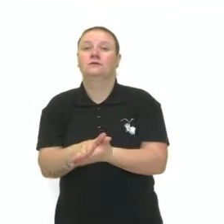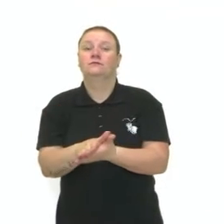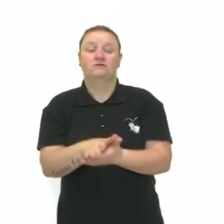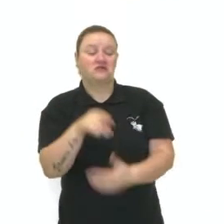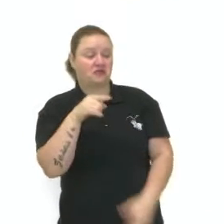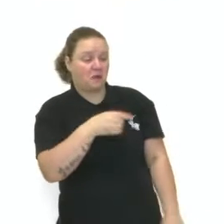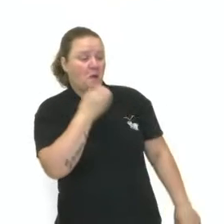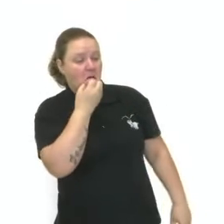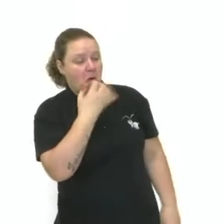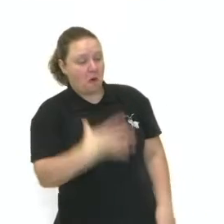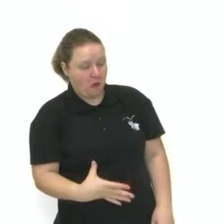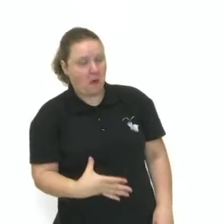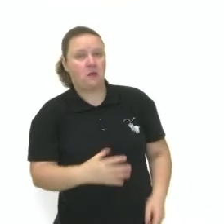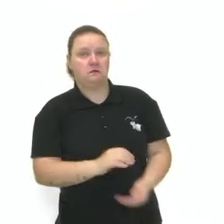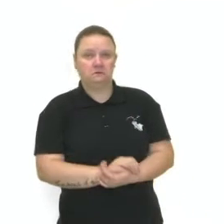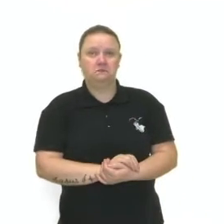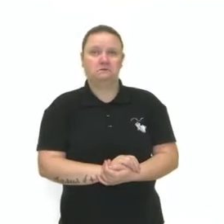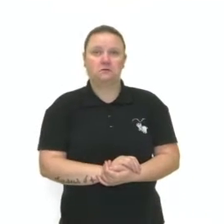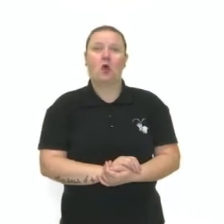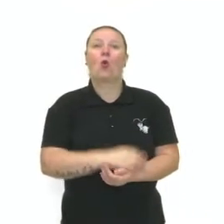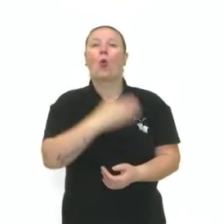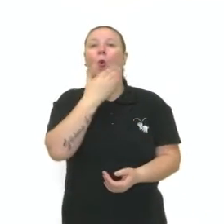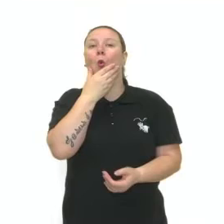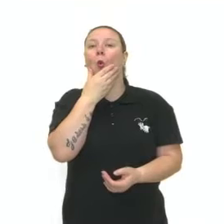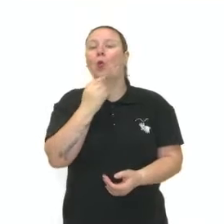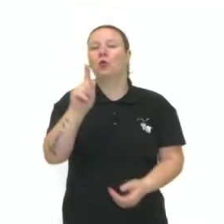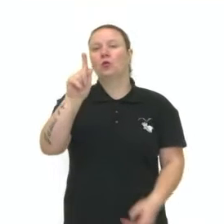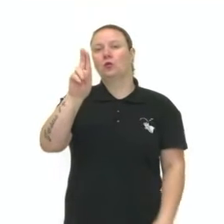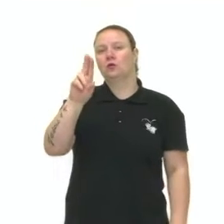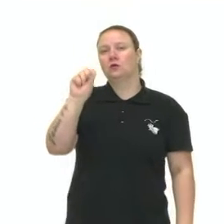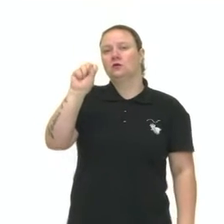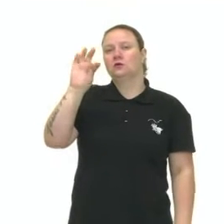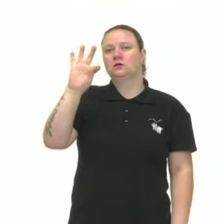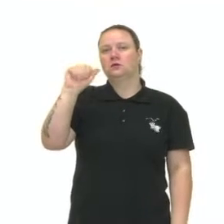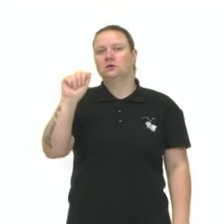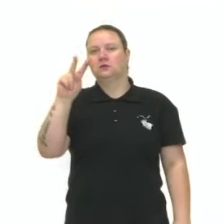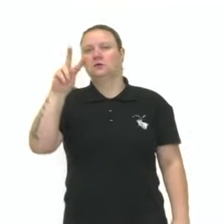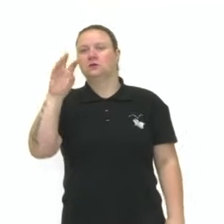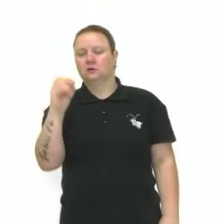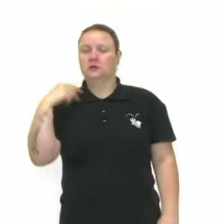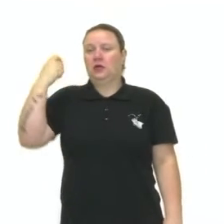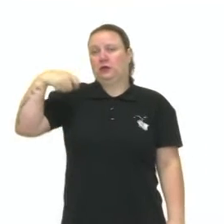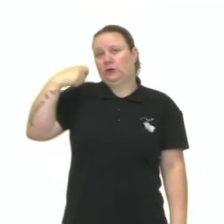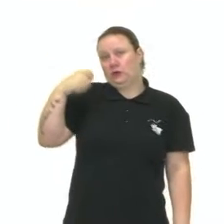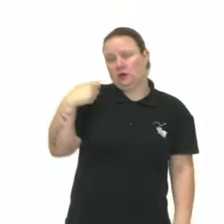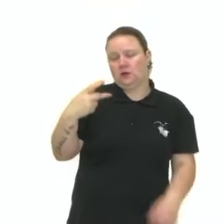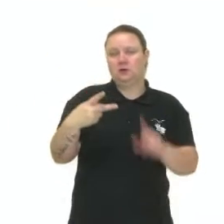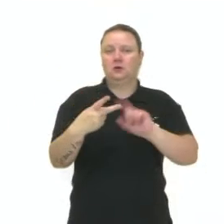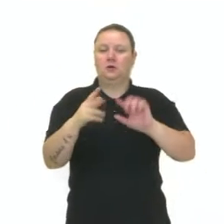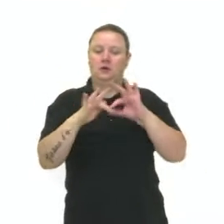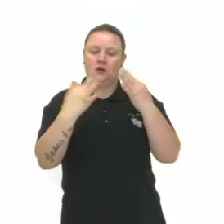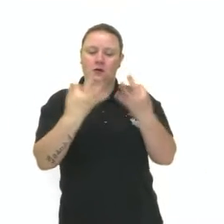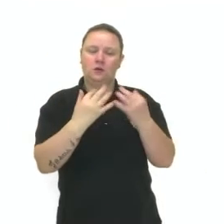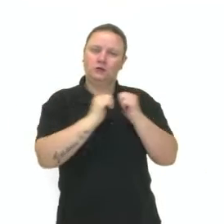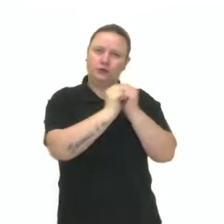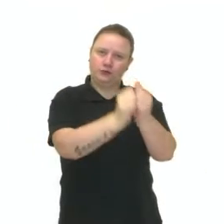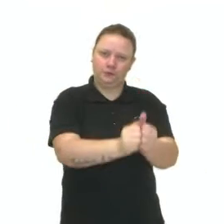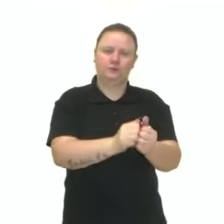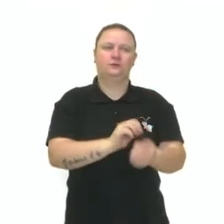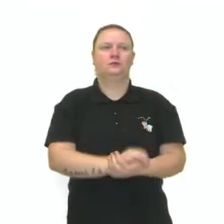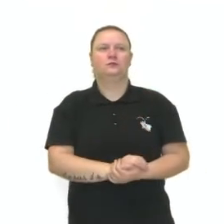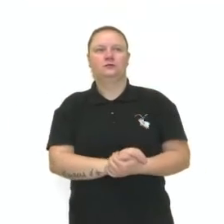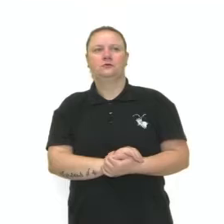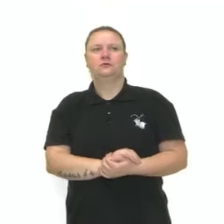não? Dizia-lhe ultimamente o Gustavo, advogado e familiar da casa. Agora vou, mentiu